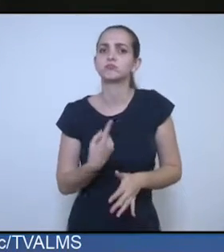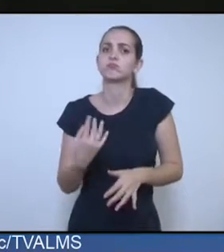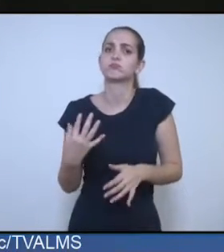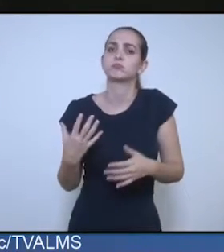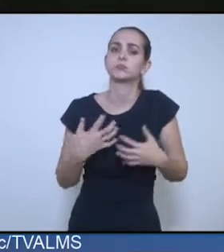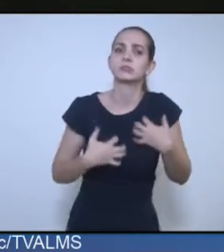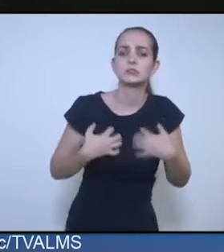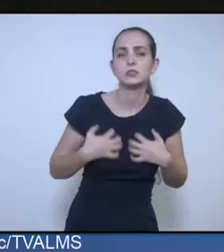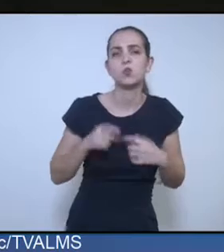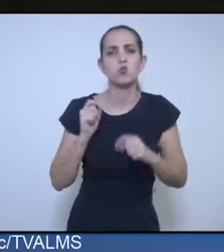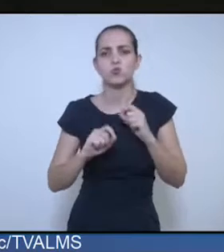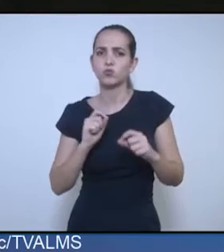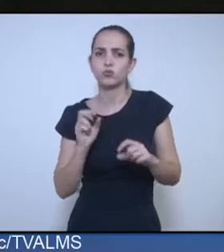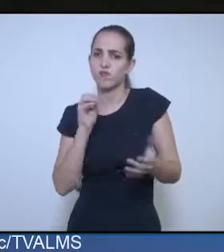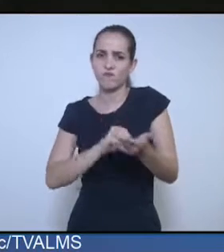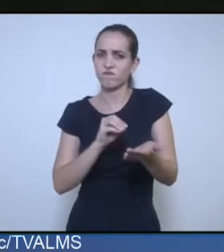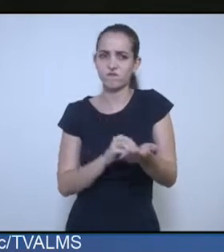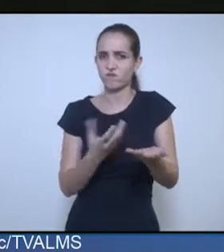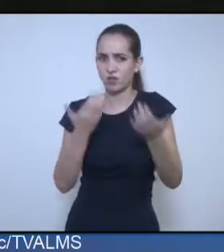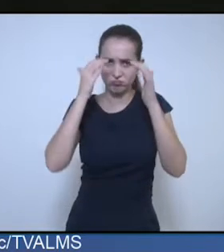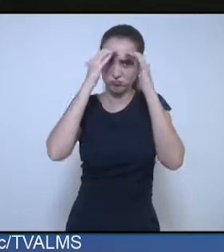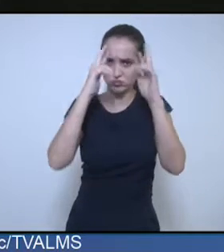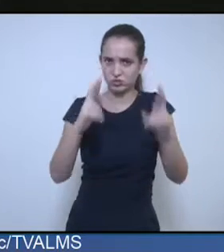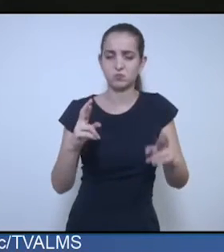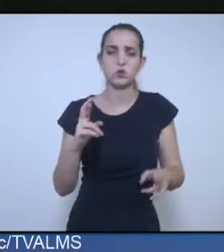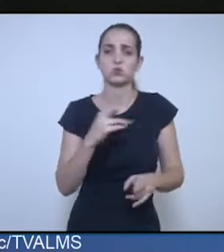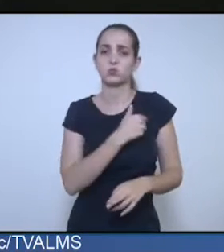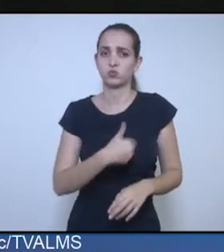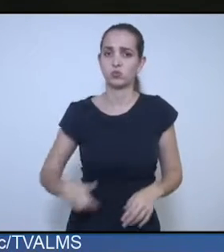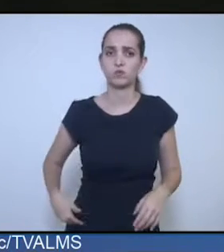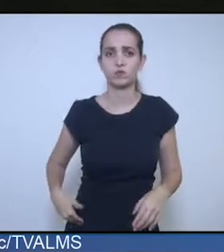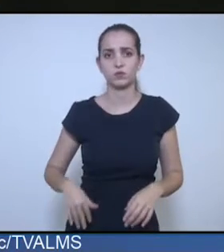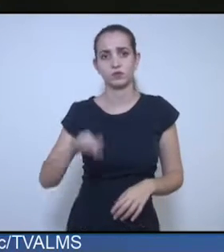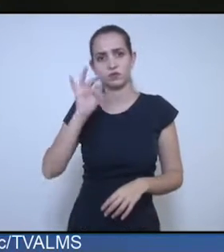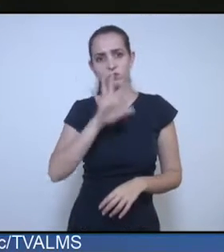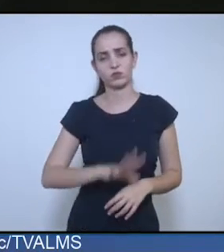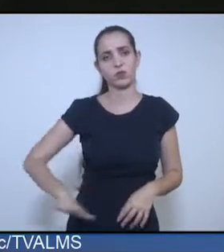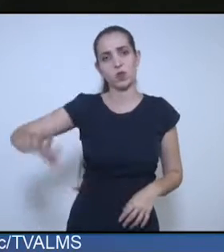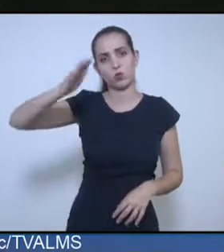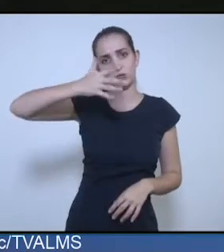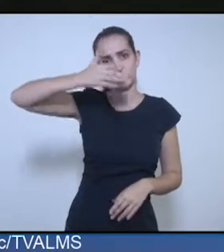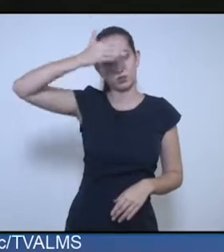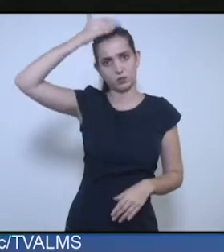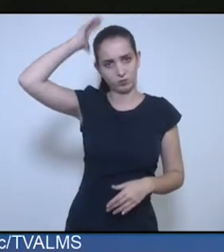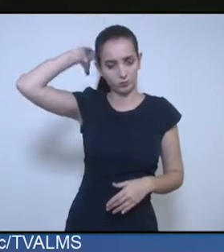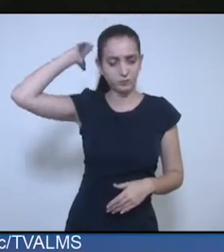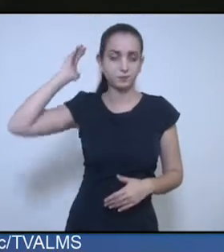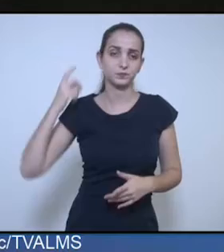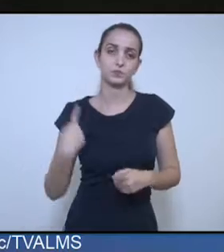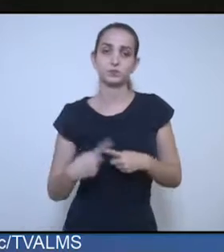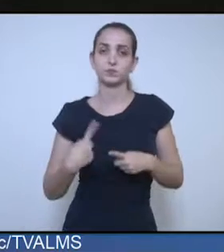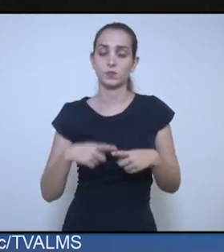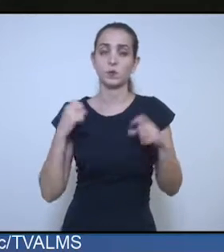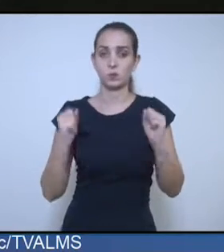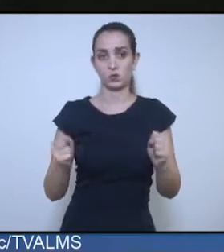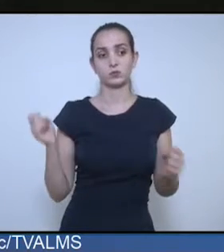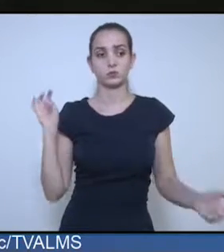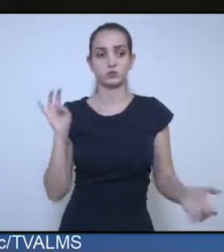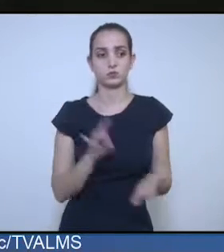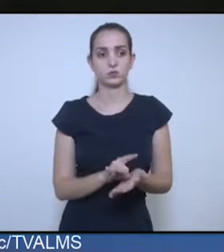em relação ao descaso do governo federal, do governo Temer, para que possa